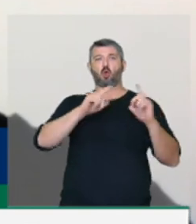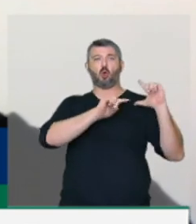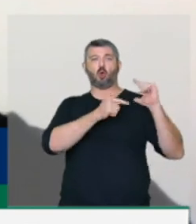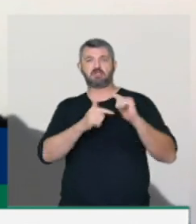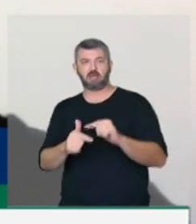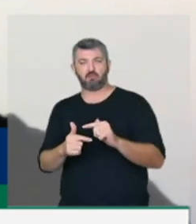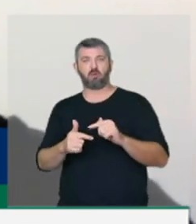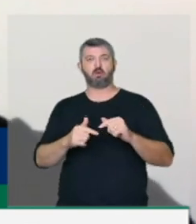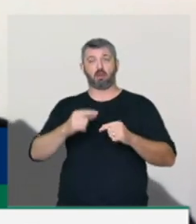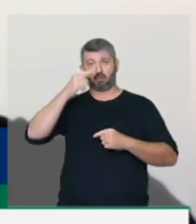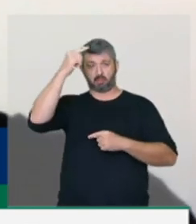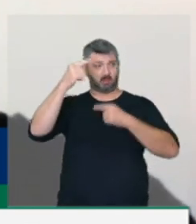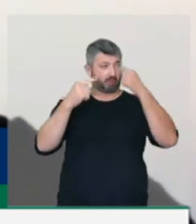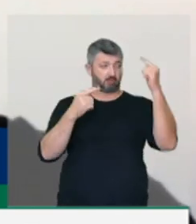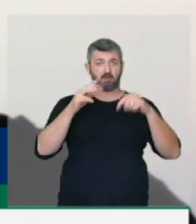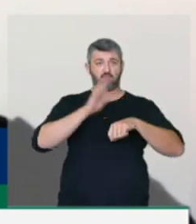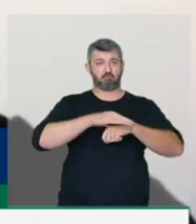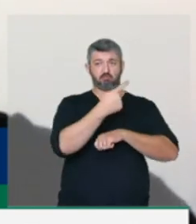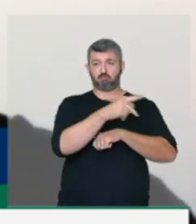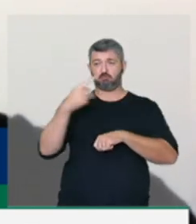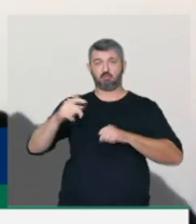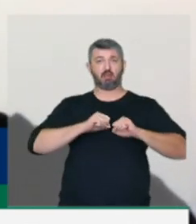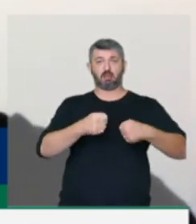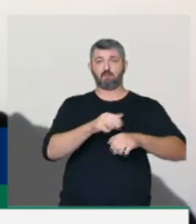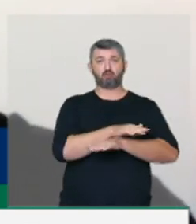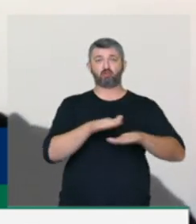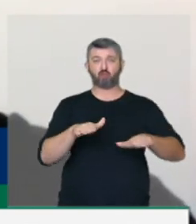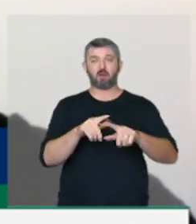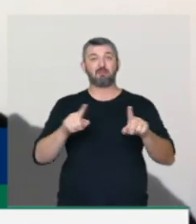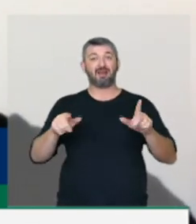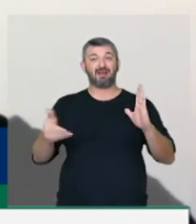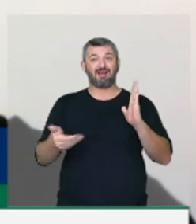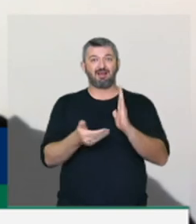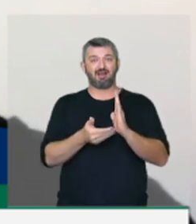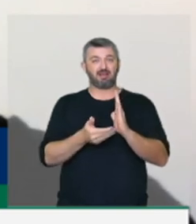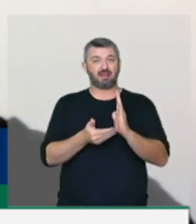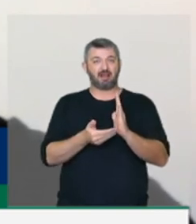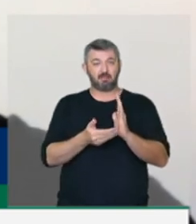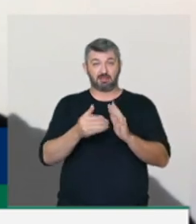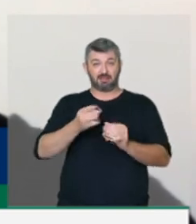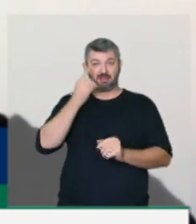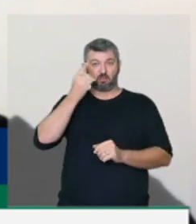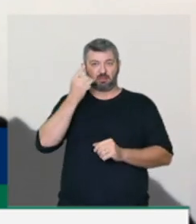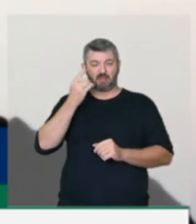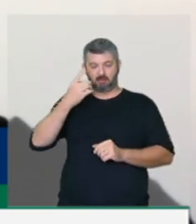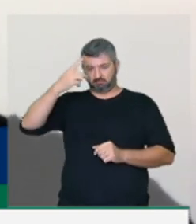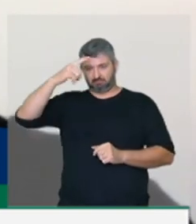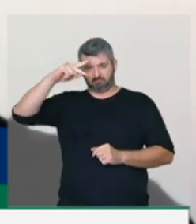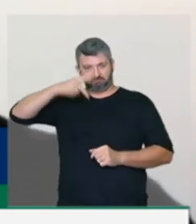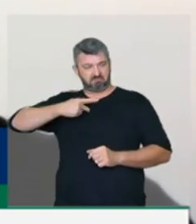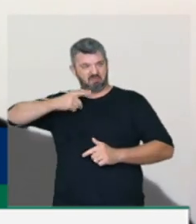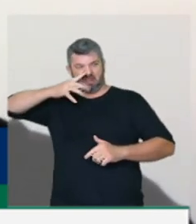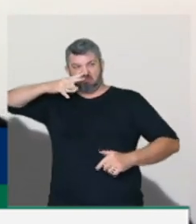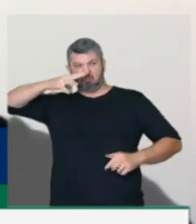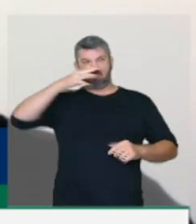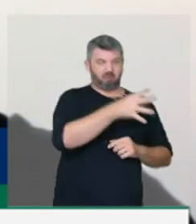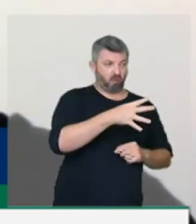as suas ideias. O que não cabe realmente é quando um deputado ataca a honra de outro. Isso eu repito, nunca